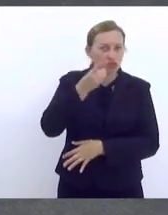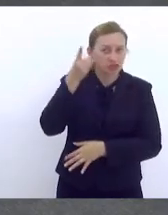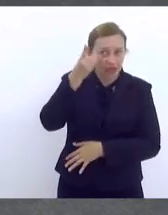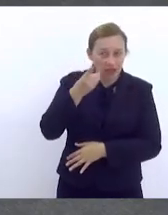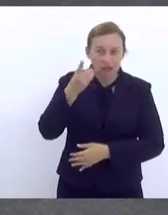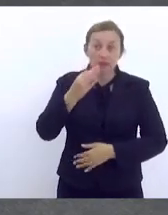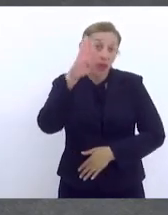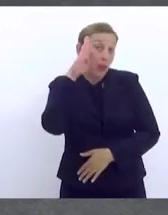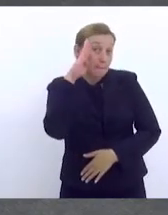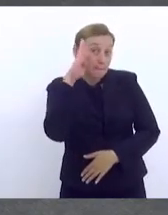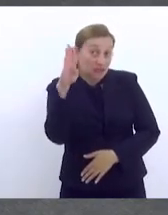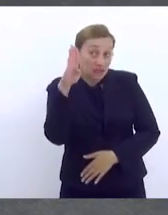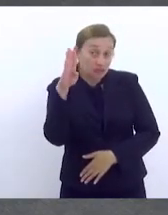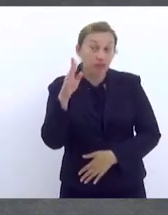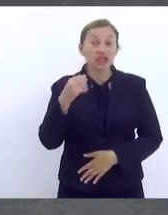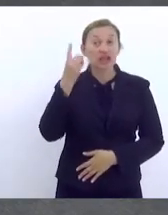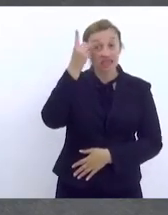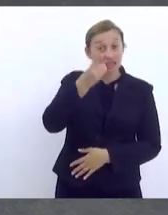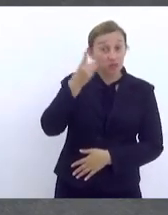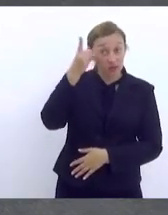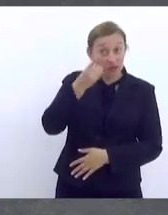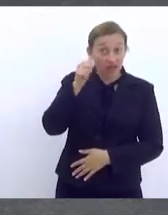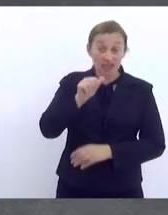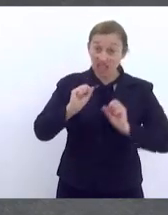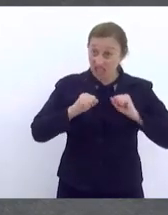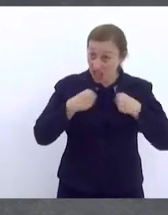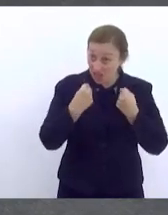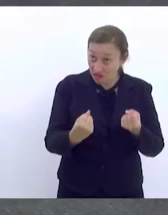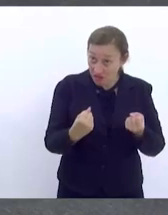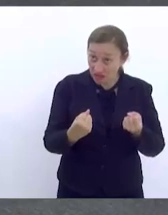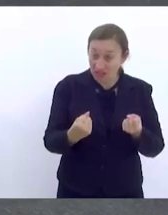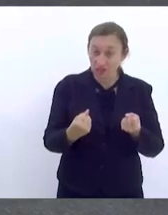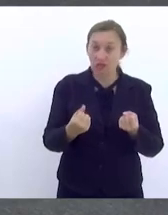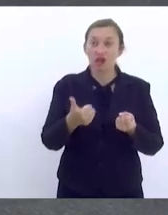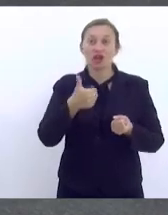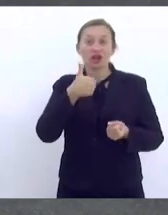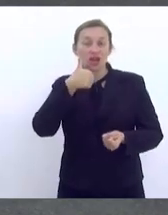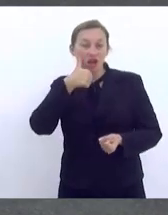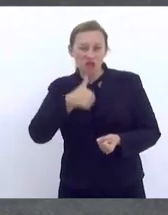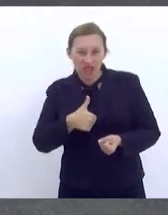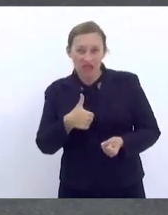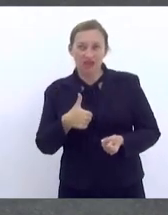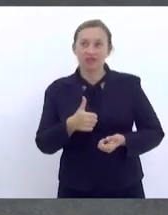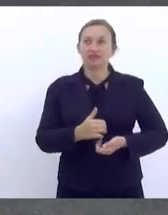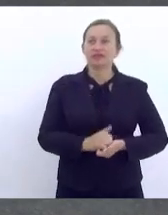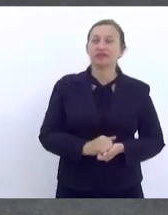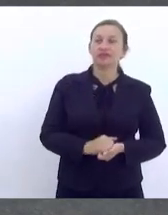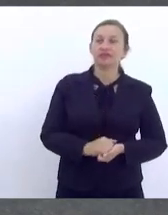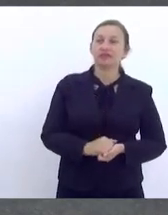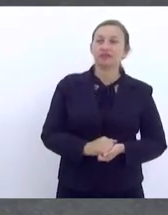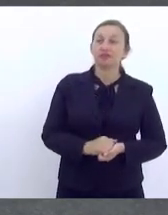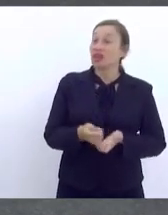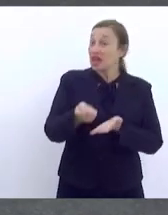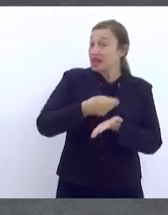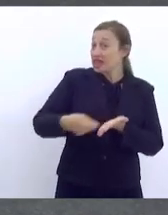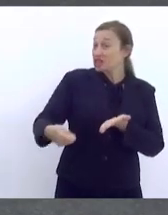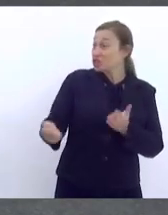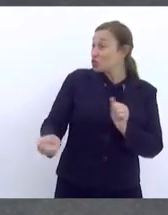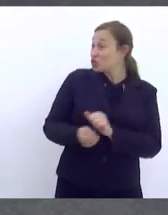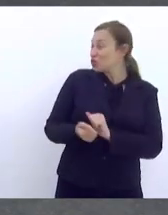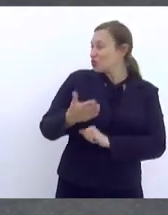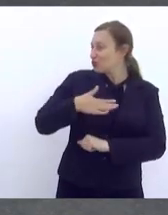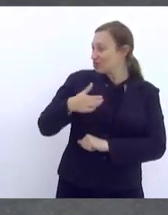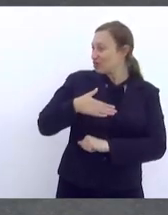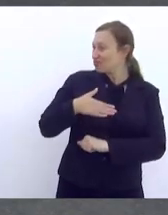Principalmente as deputadas que defendem o feminismo que assine comigo essa